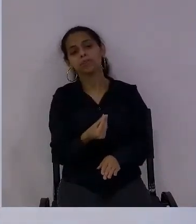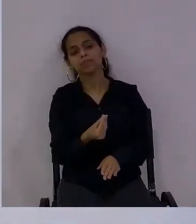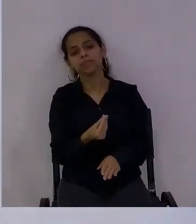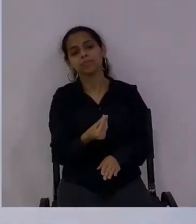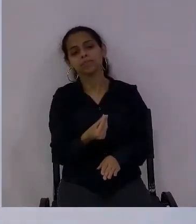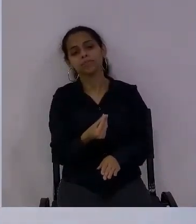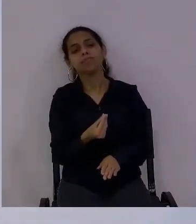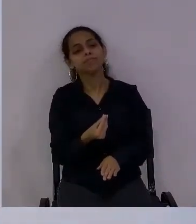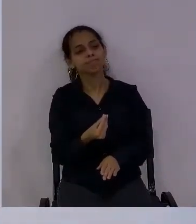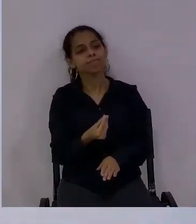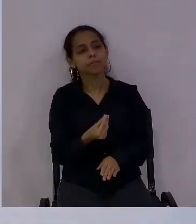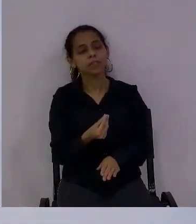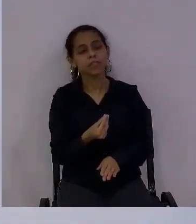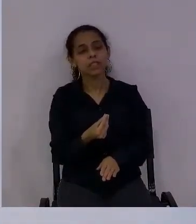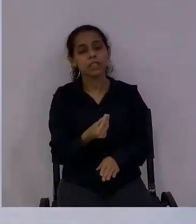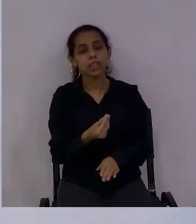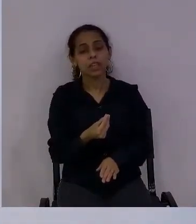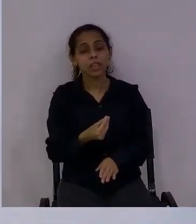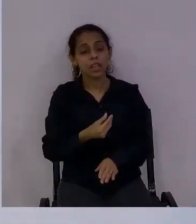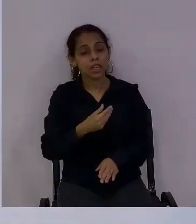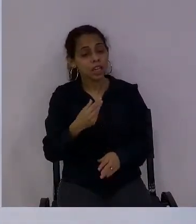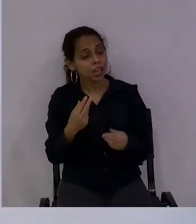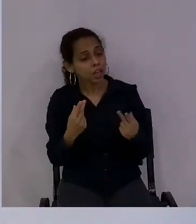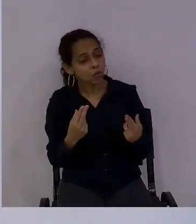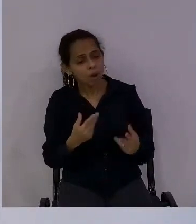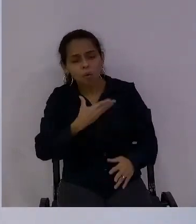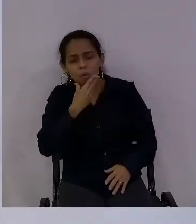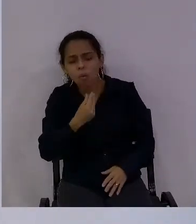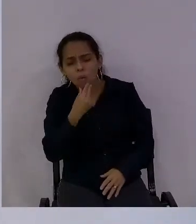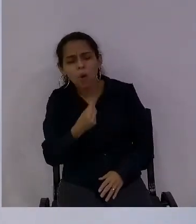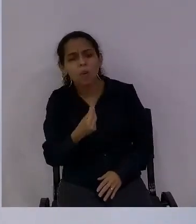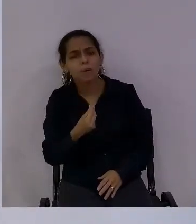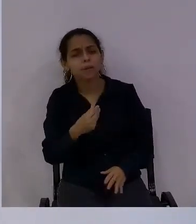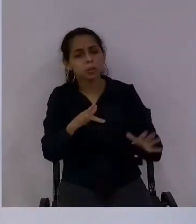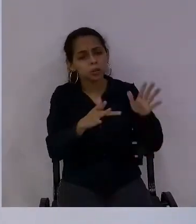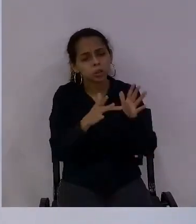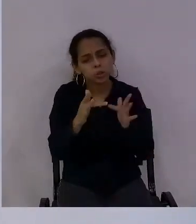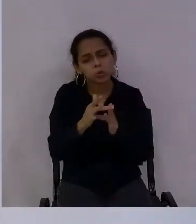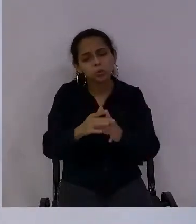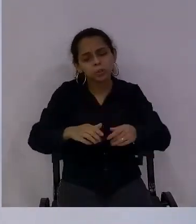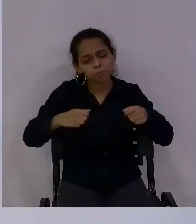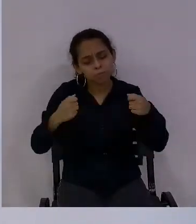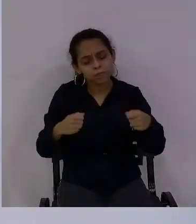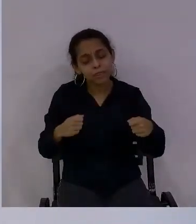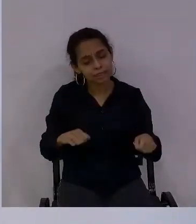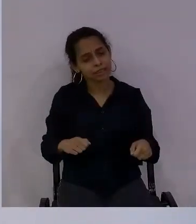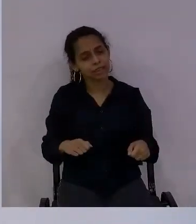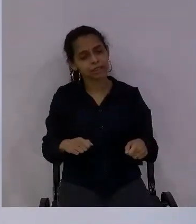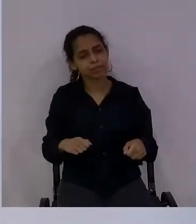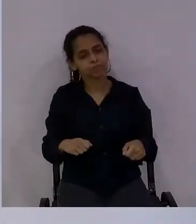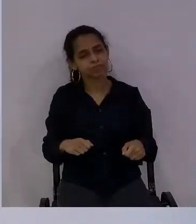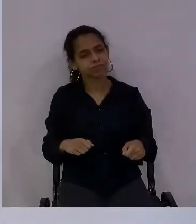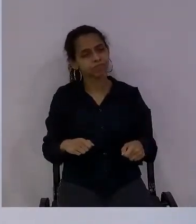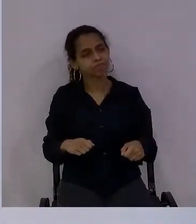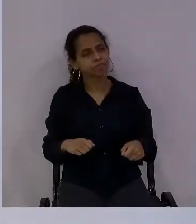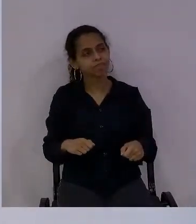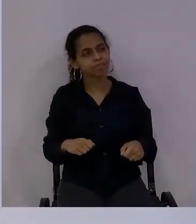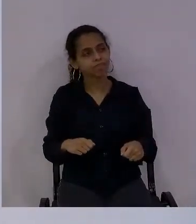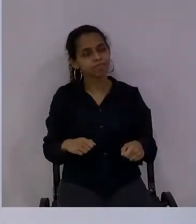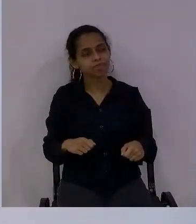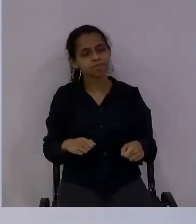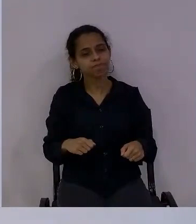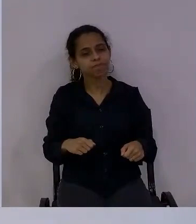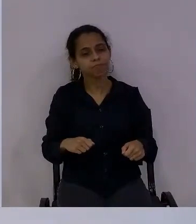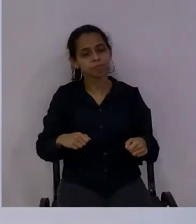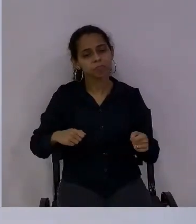humana mostra-se a necessidade de um homem vir para pagar o